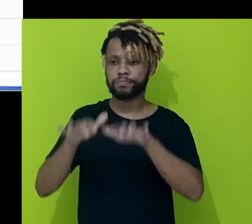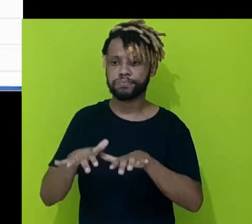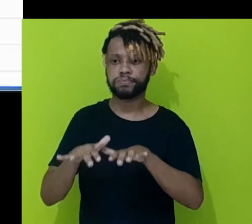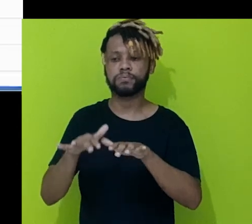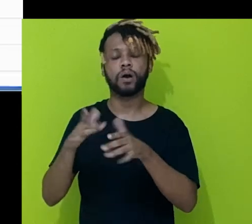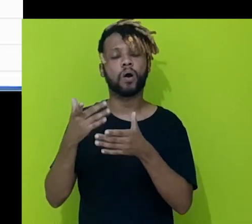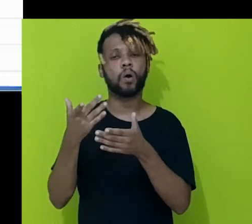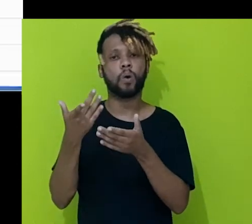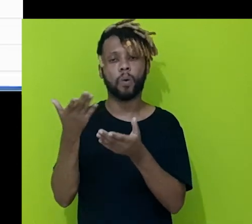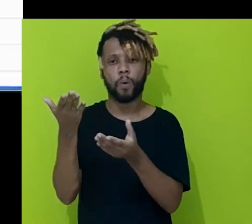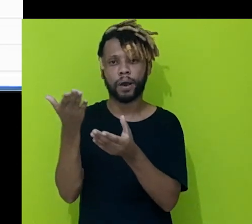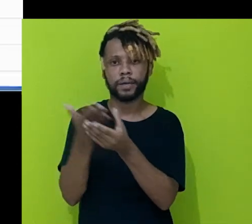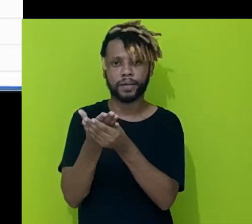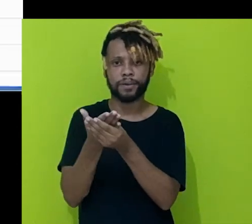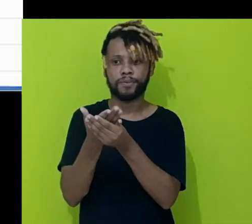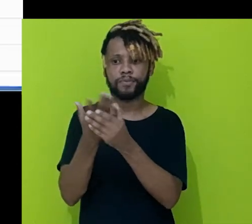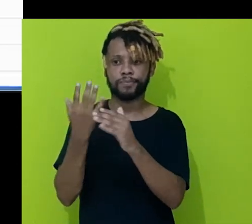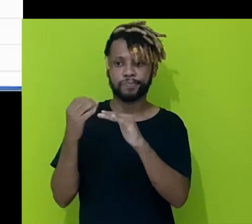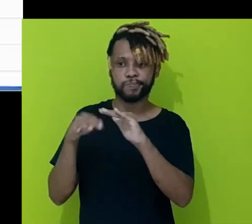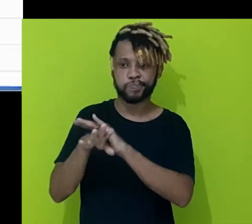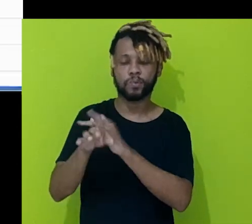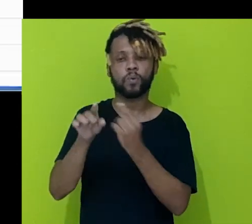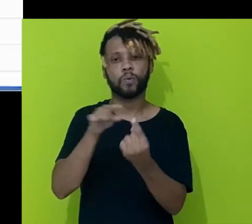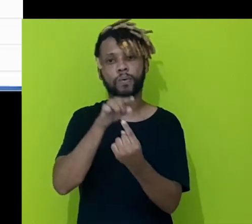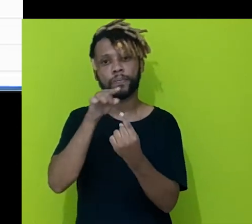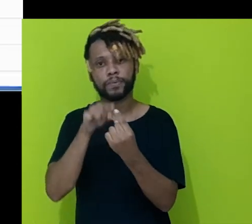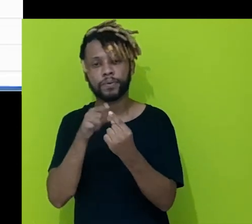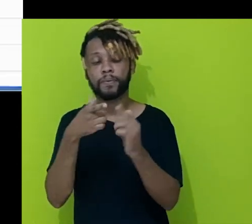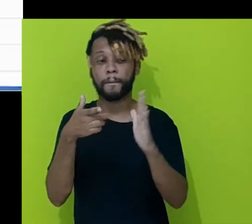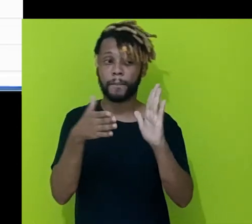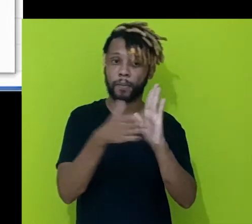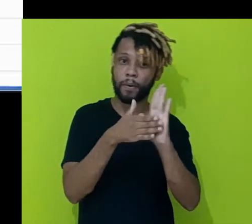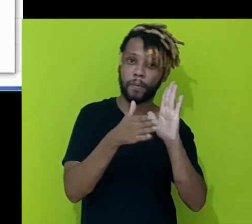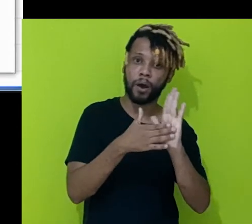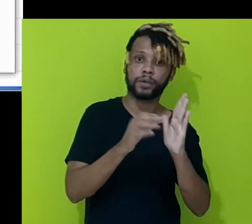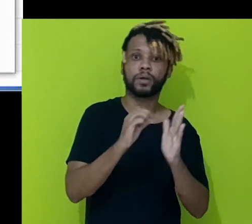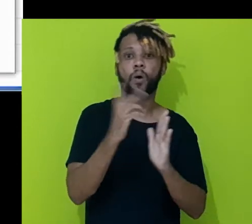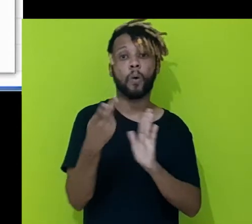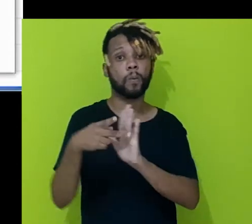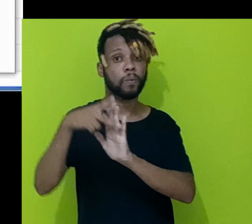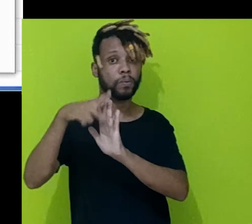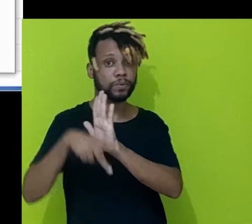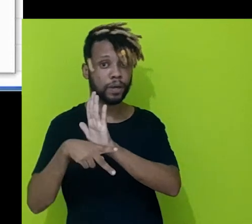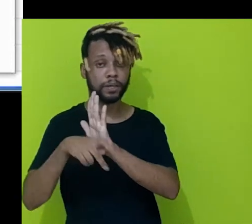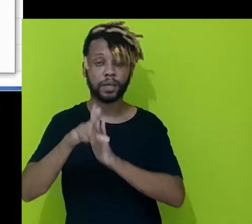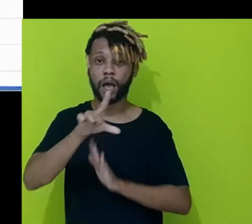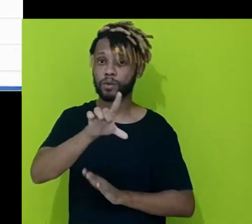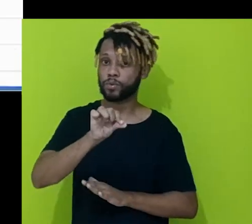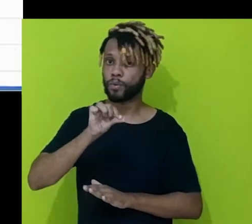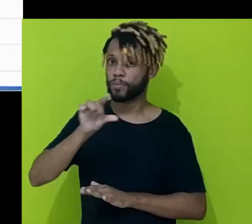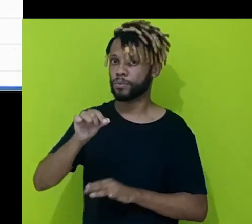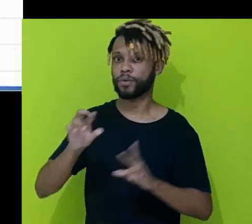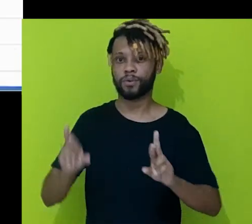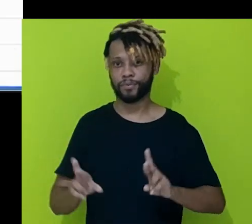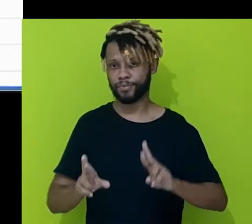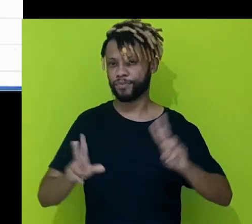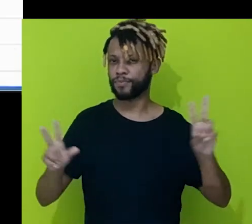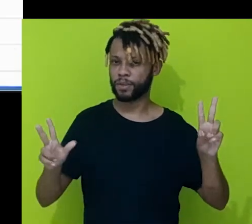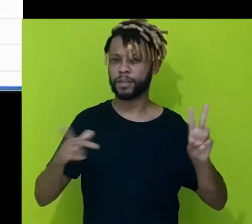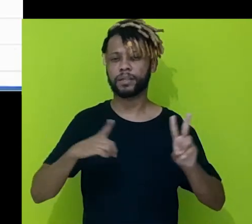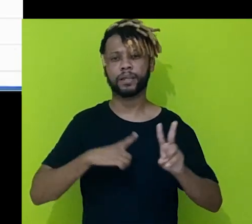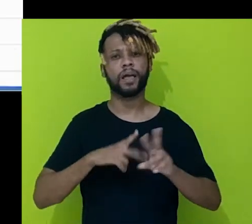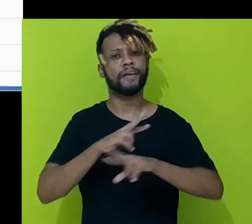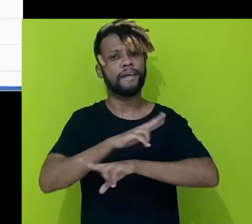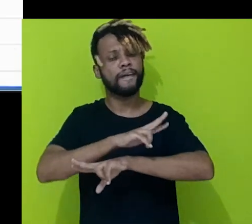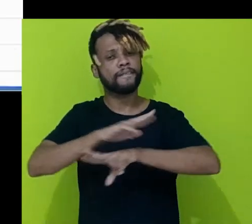se o arquivo que você está anexando é para o proponente ou se é para propostas. as opções são diferentes, então aqui você tem uma